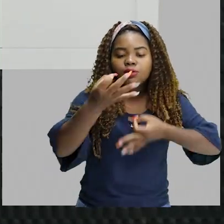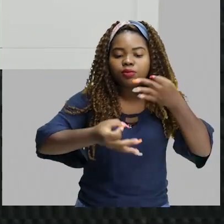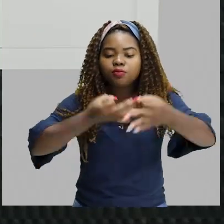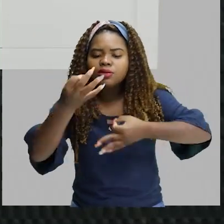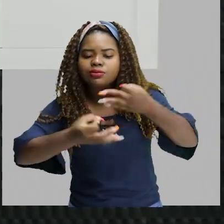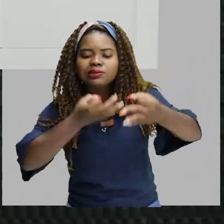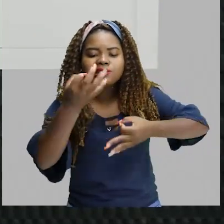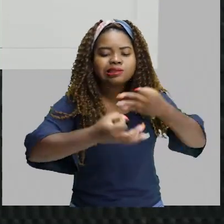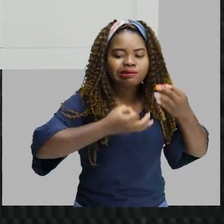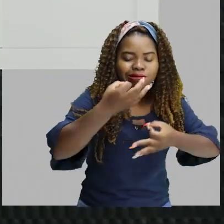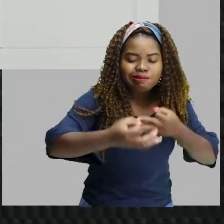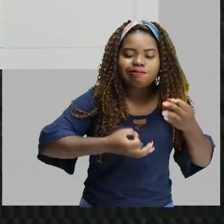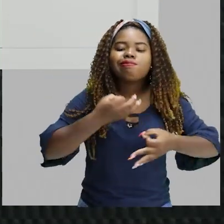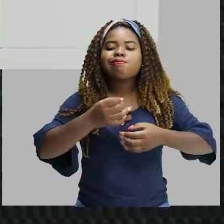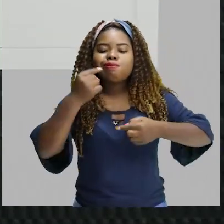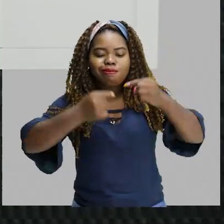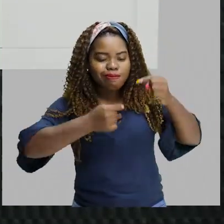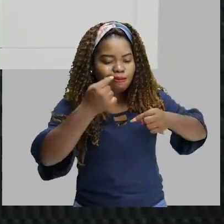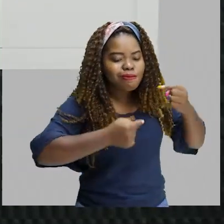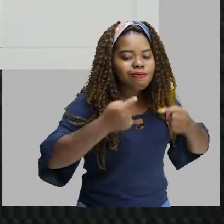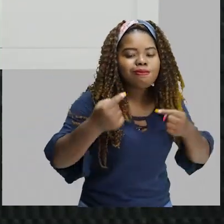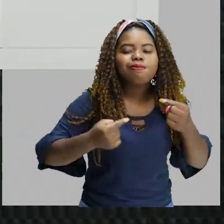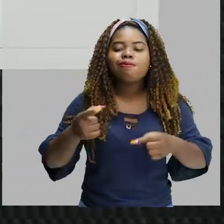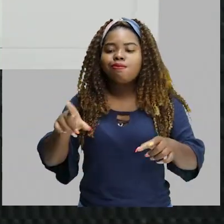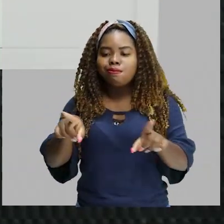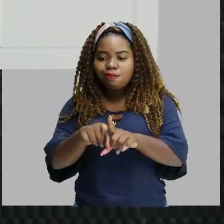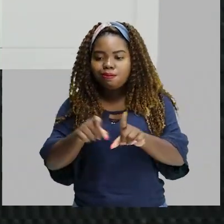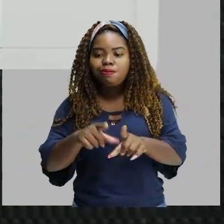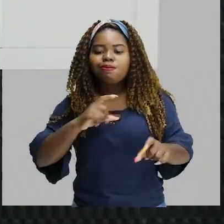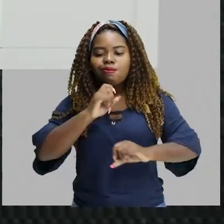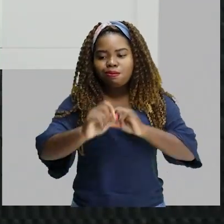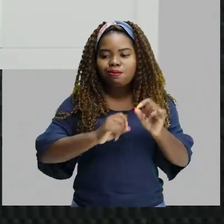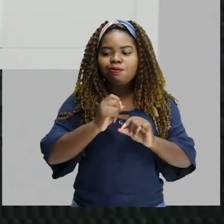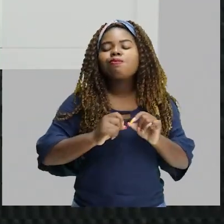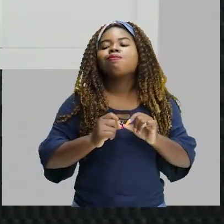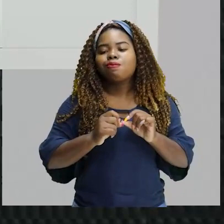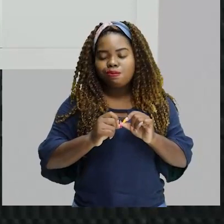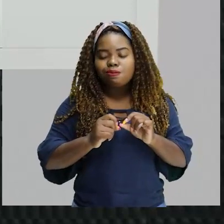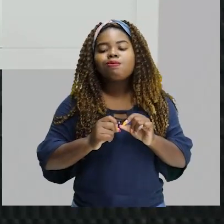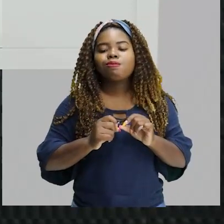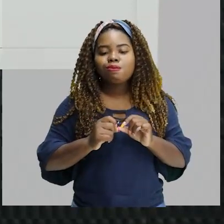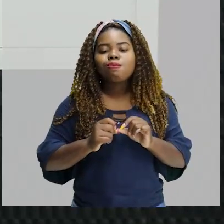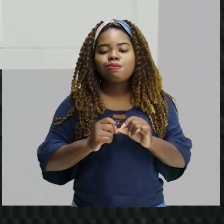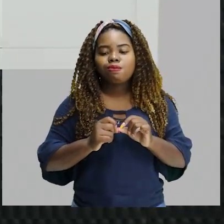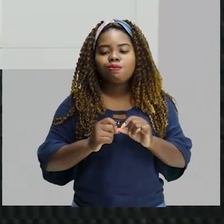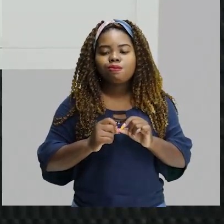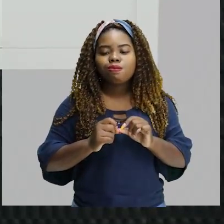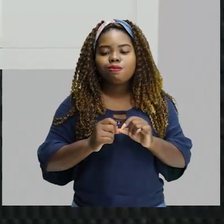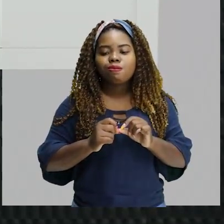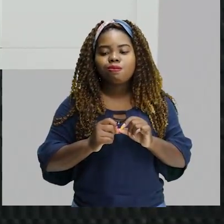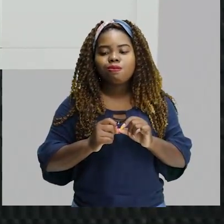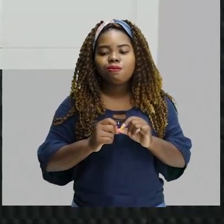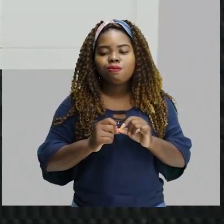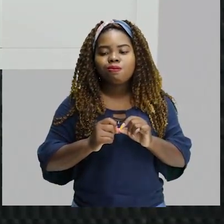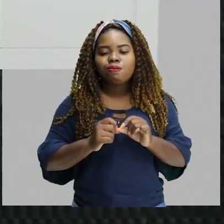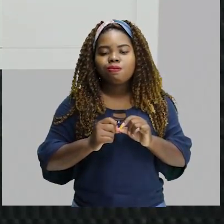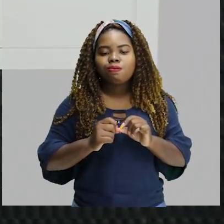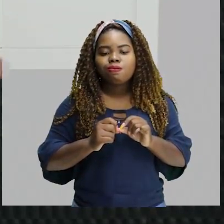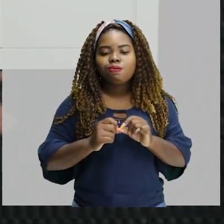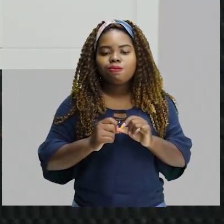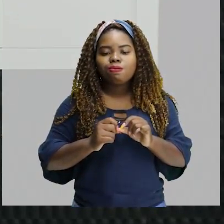coerência que possa escapar elementos transcendentes, ou seja, praticamente impossíveis de você,